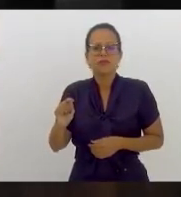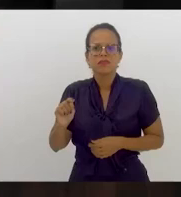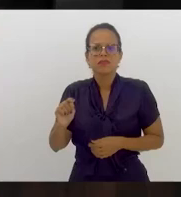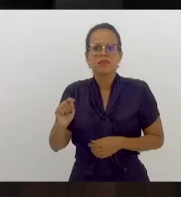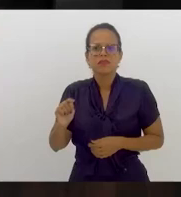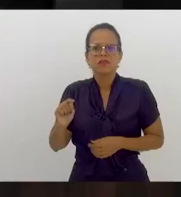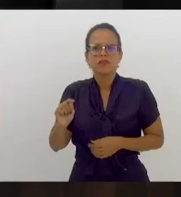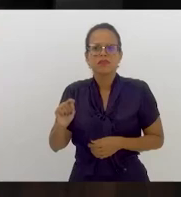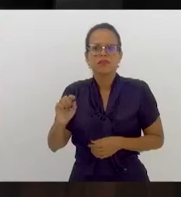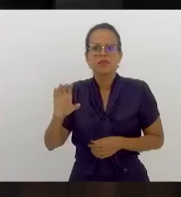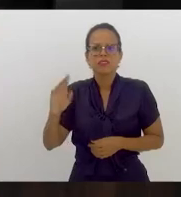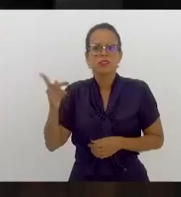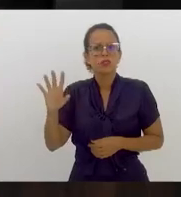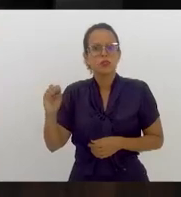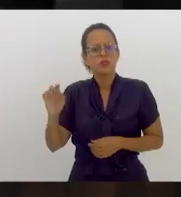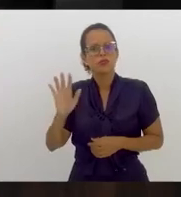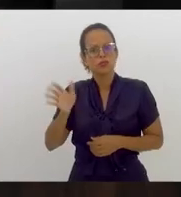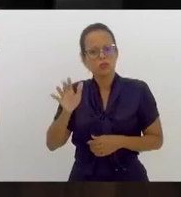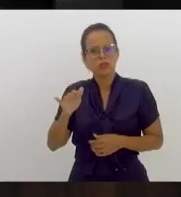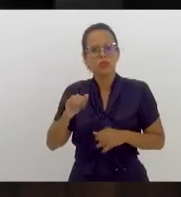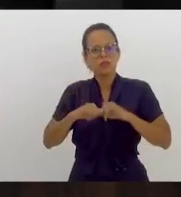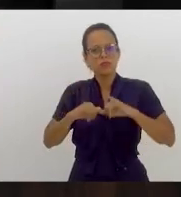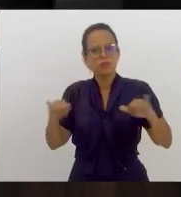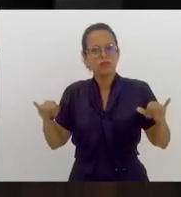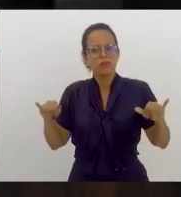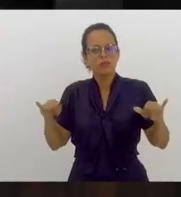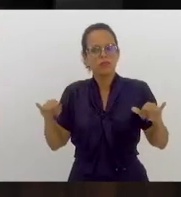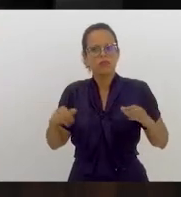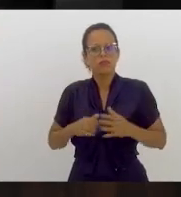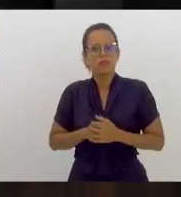Não, o Chico Machado já orientou.